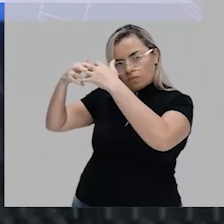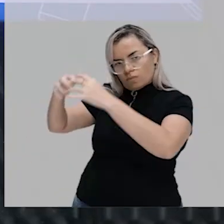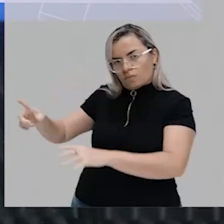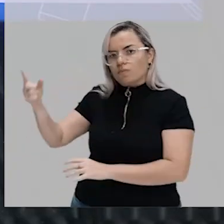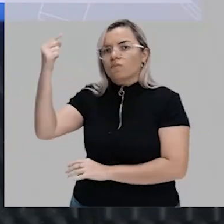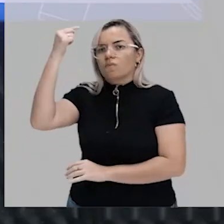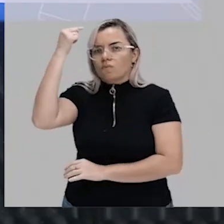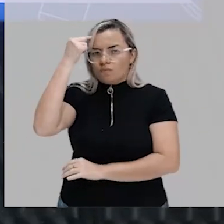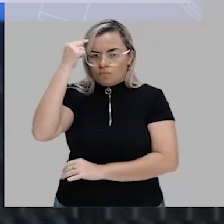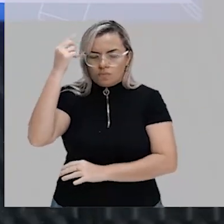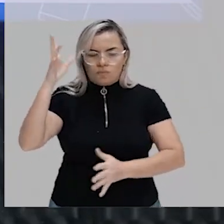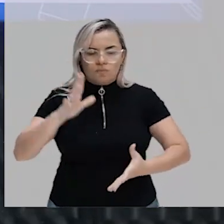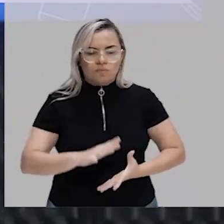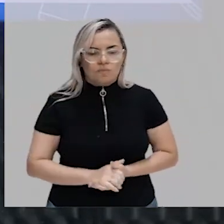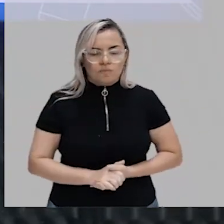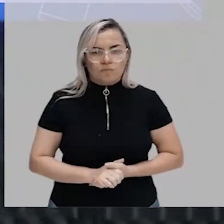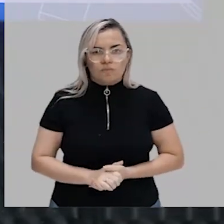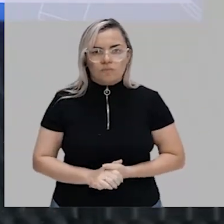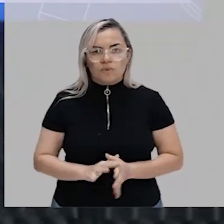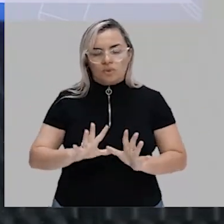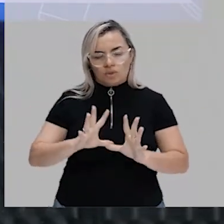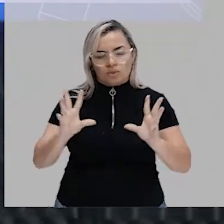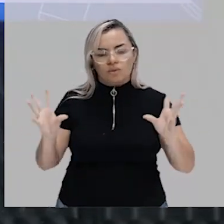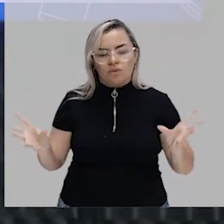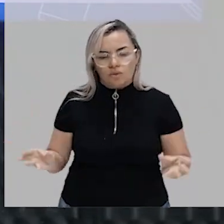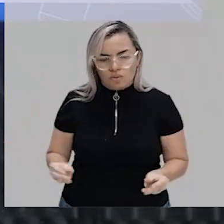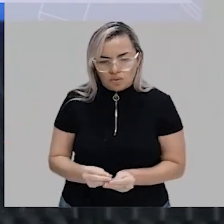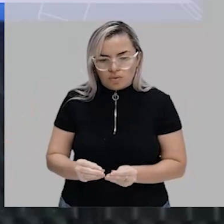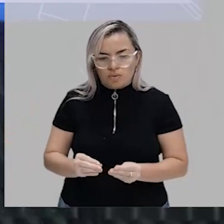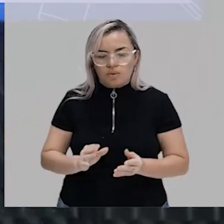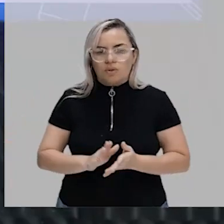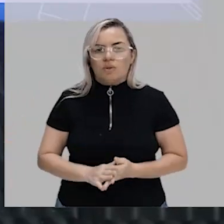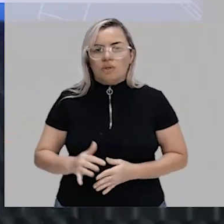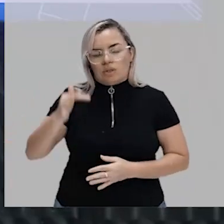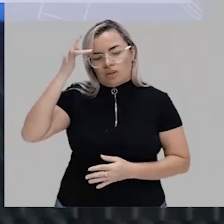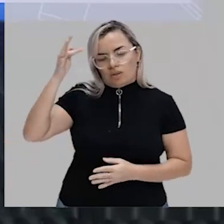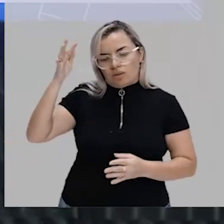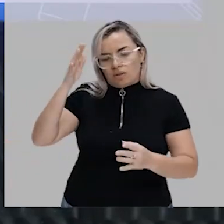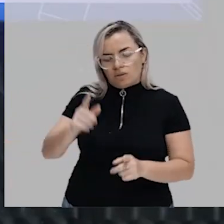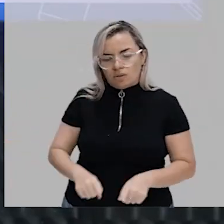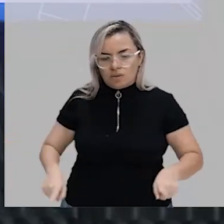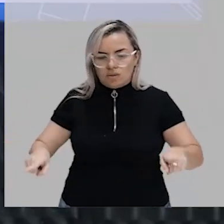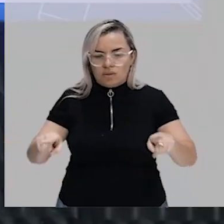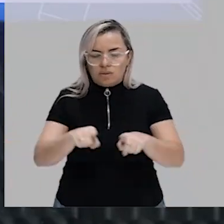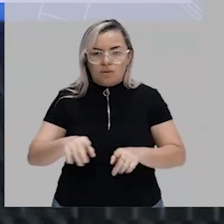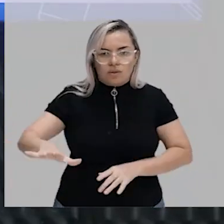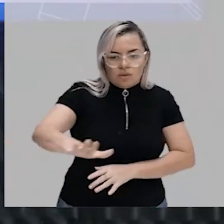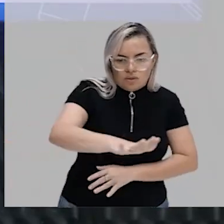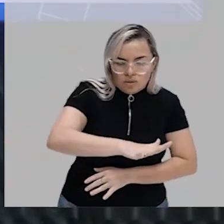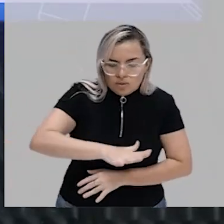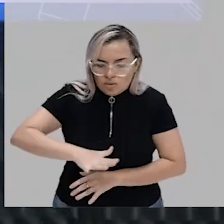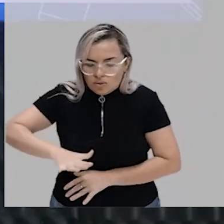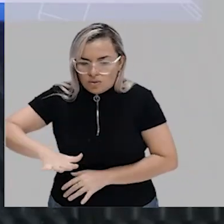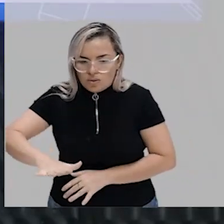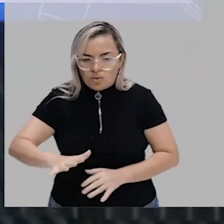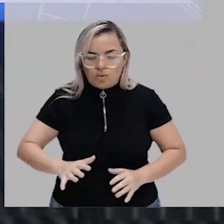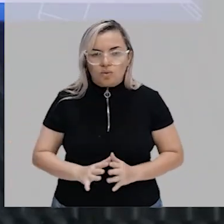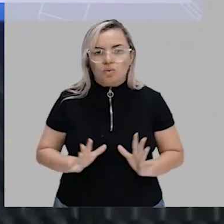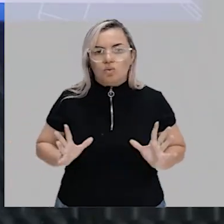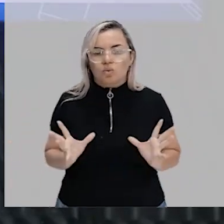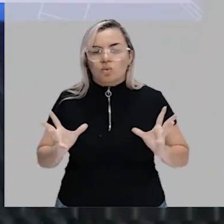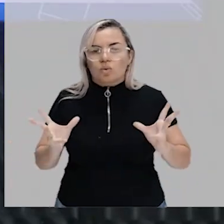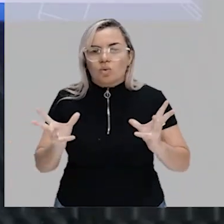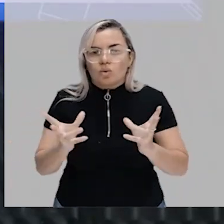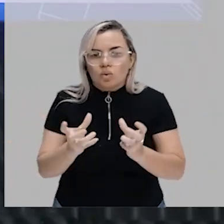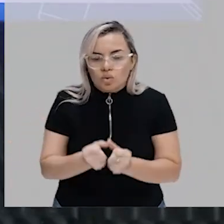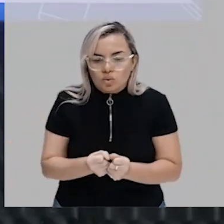do raciocínio. E para fechar, a filosofia também tem uma visão de conjunto sobre o conhecimento.